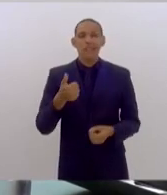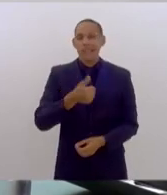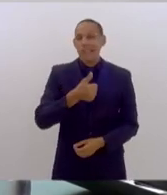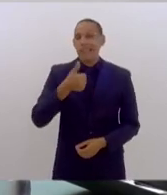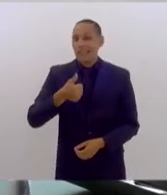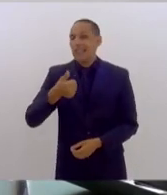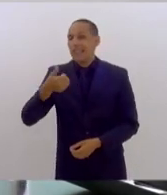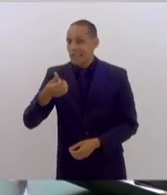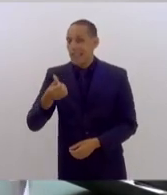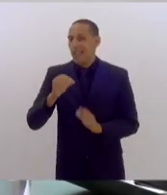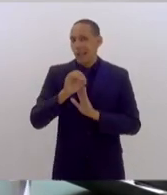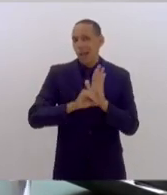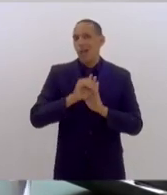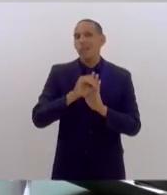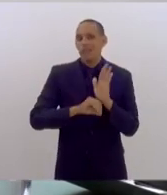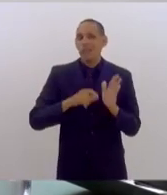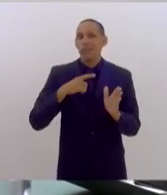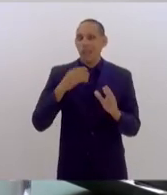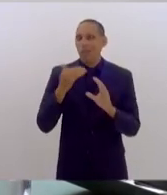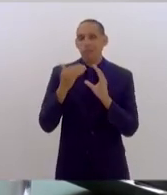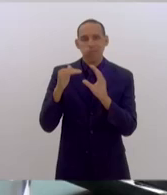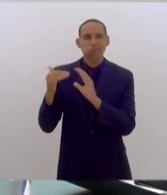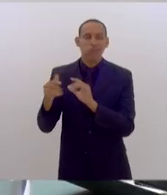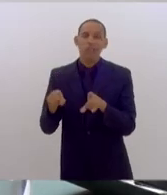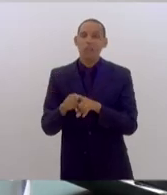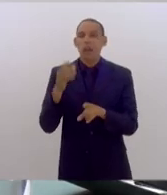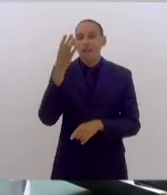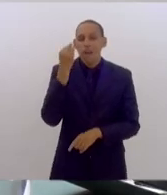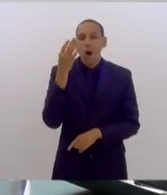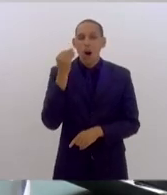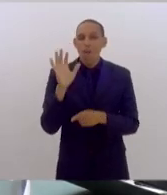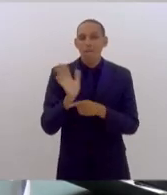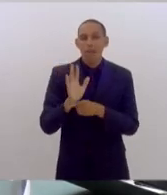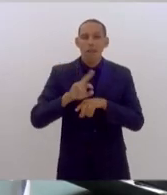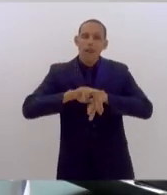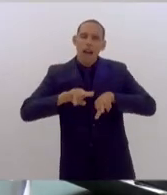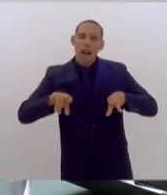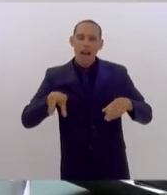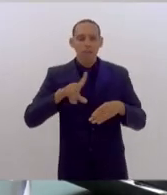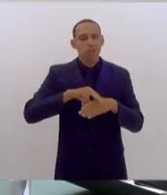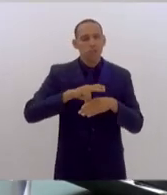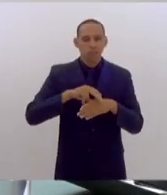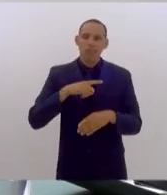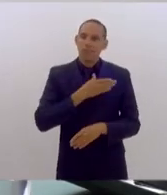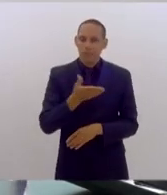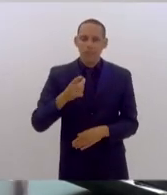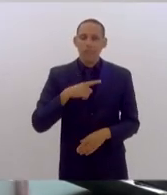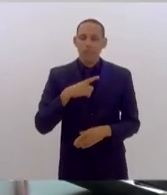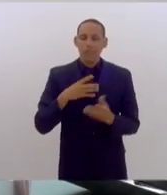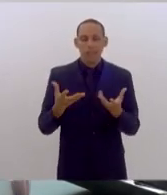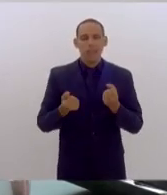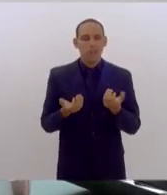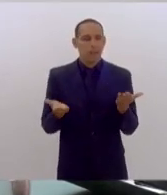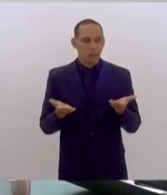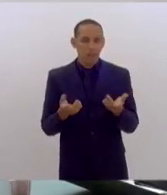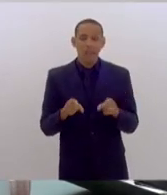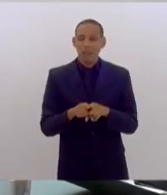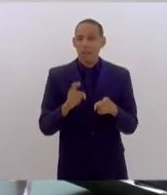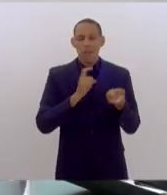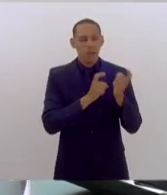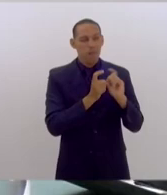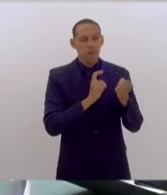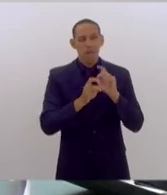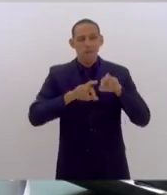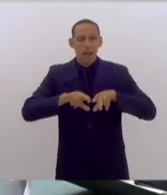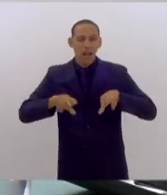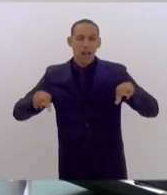116 ofícios de registro fotográfico de hoje visuais que constam deste anexo que vocês receberão né as reuniões que foram